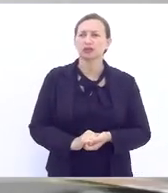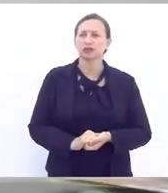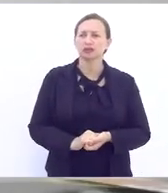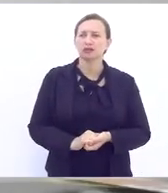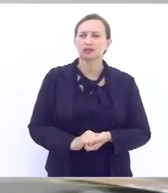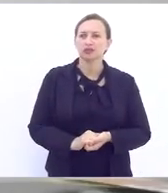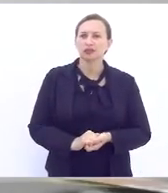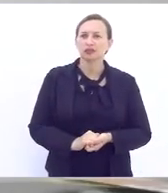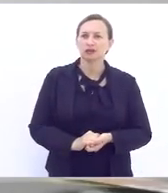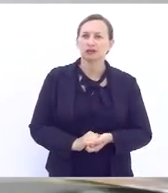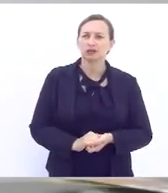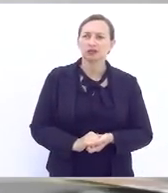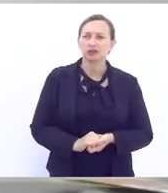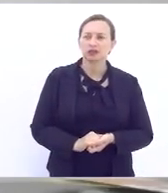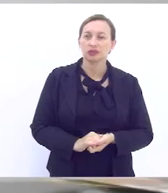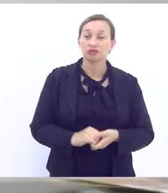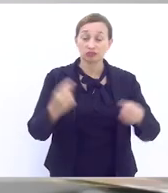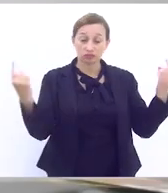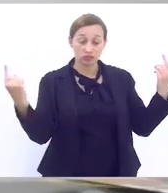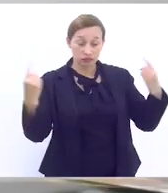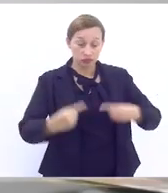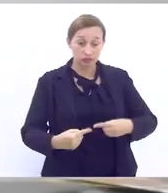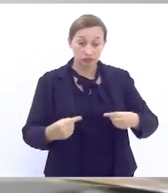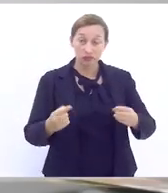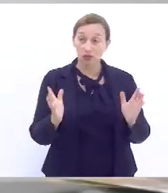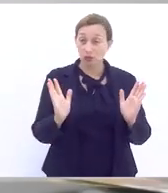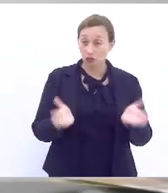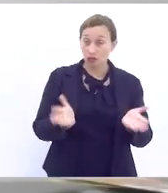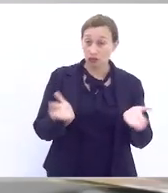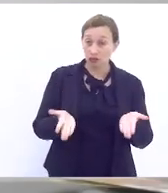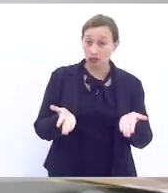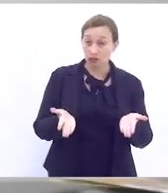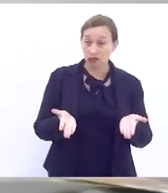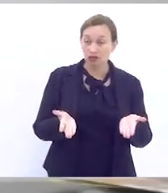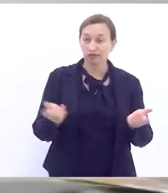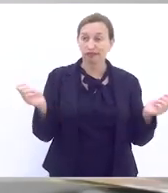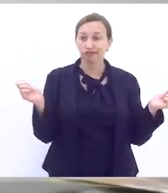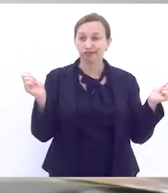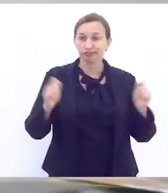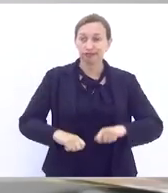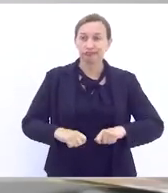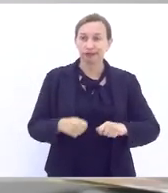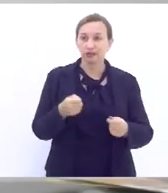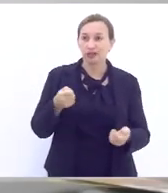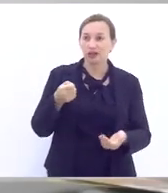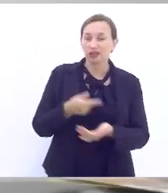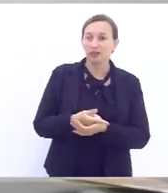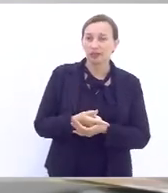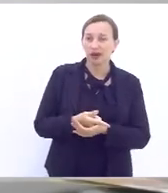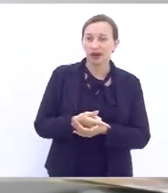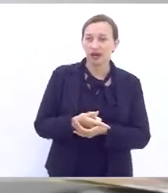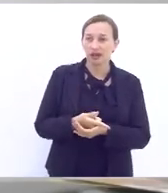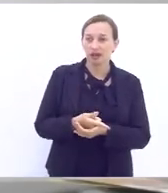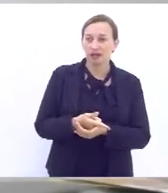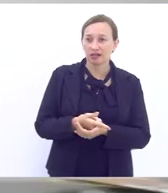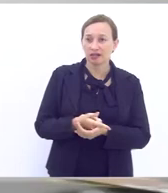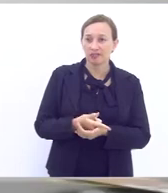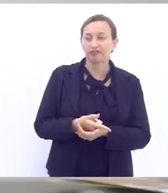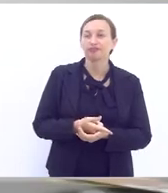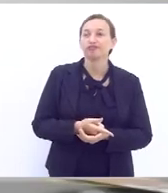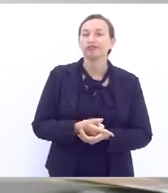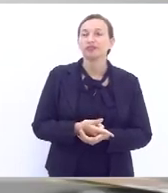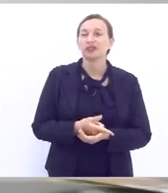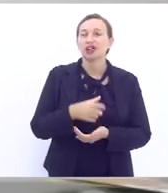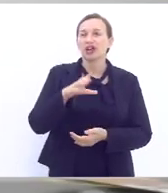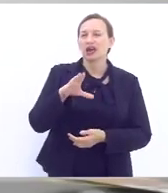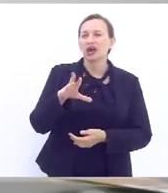o que os órgãos são disputados pela sua capacidade de pagar a gratificação não